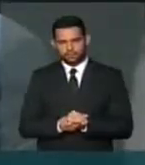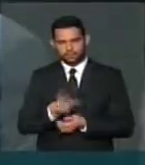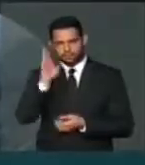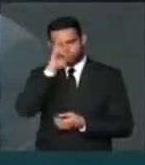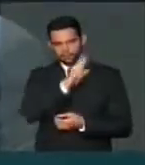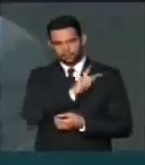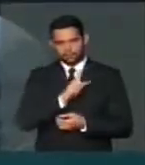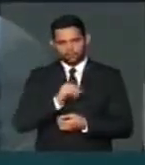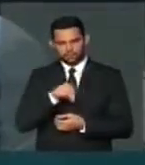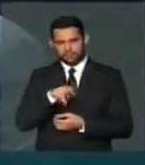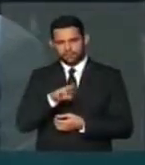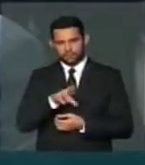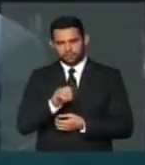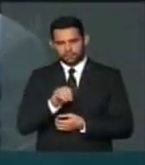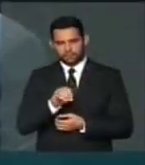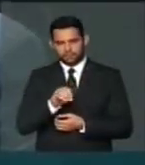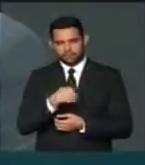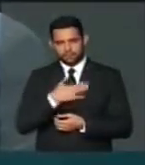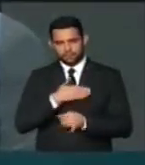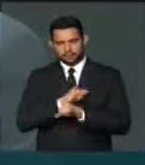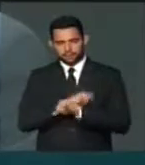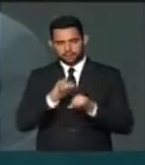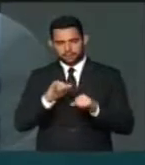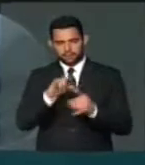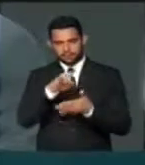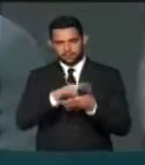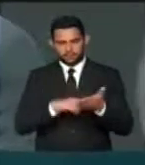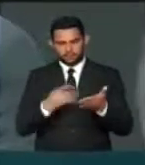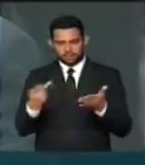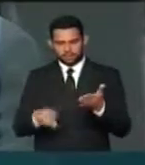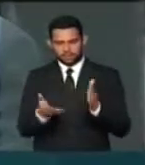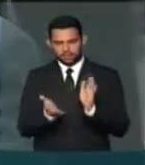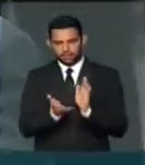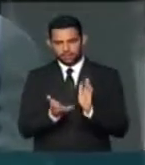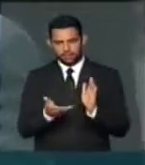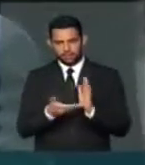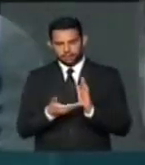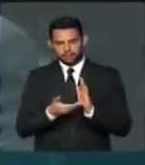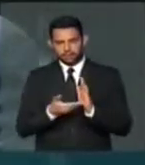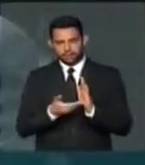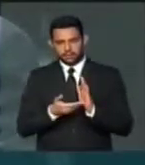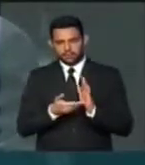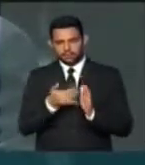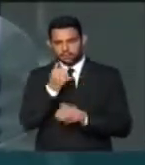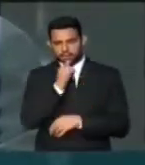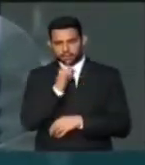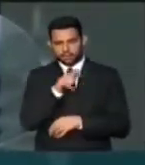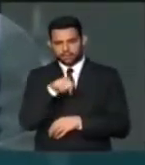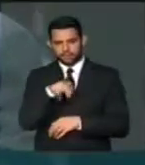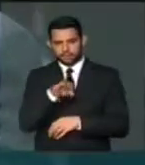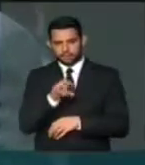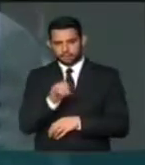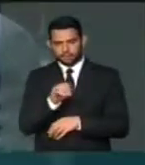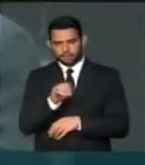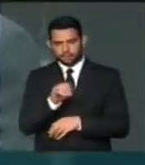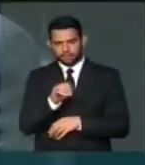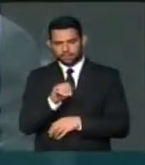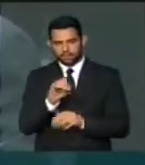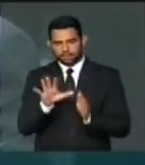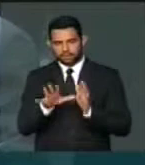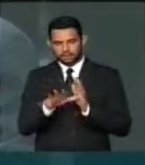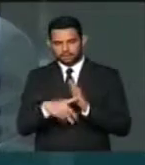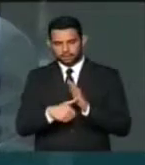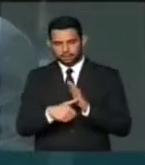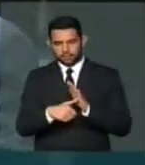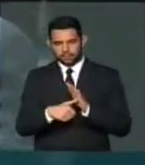Presidente Mário Heringer, eu quero deixar registrado nos anais da casa uma reflexão sobre energia nuclear, corrupção